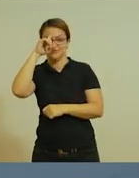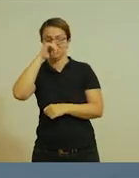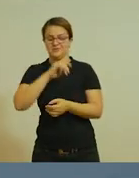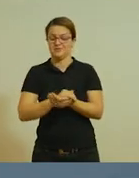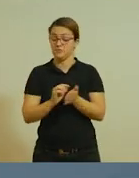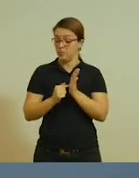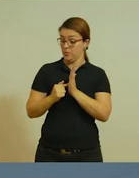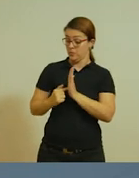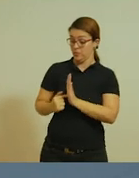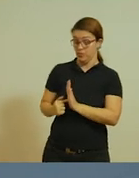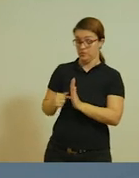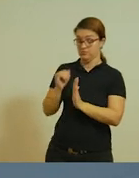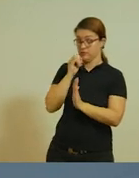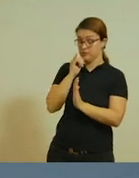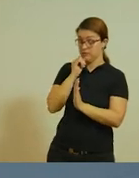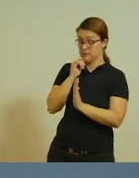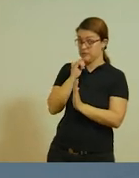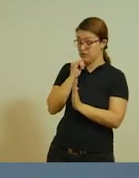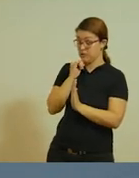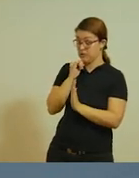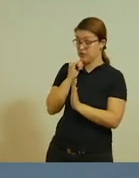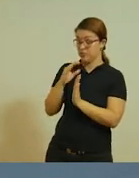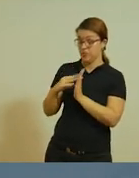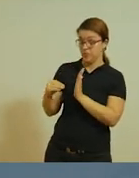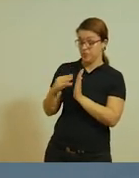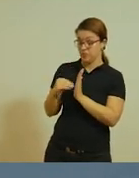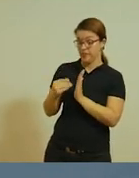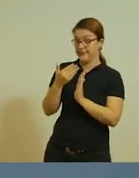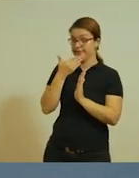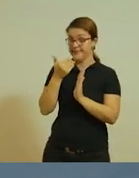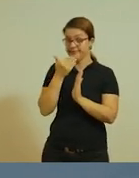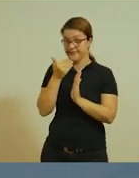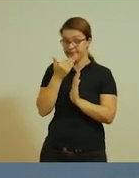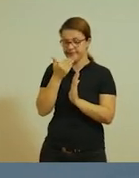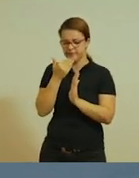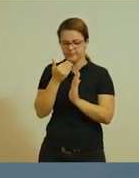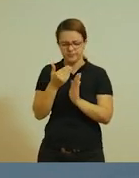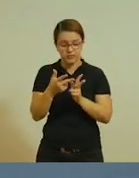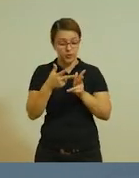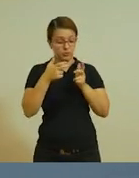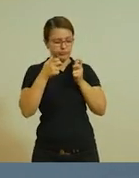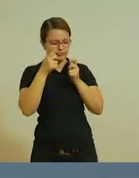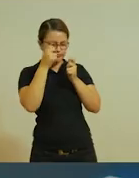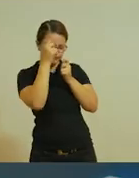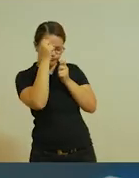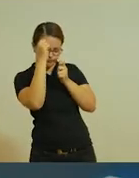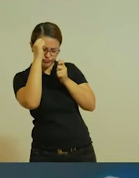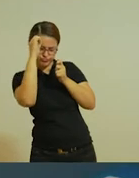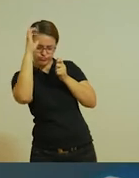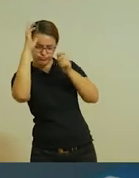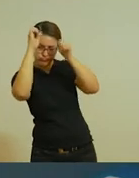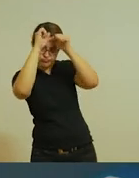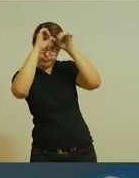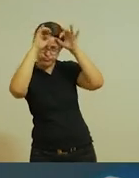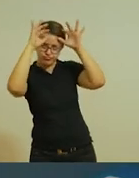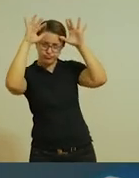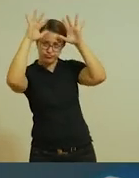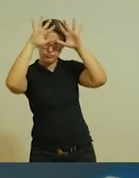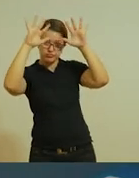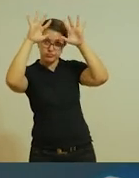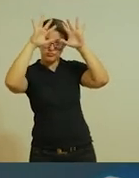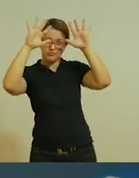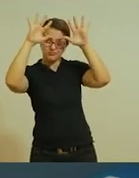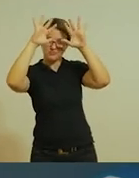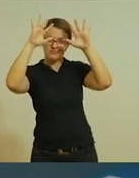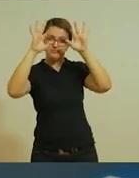você mostra alguns exemplos para ela, fica mais fácil que ela construa o trabalho dela. Ela tem uma referência na